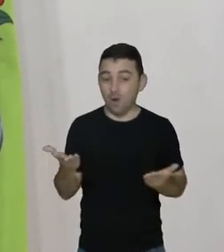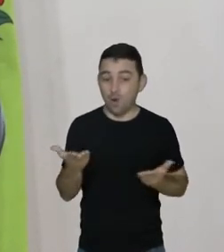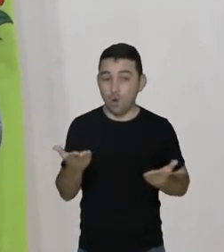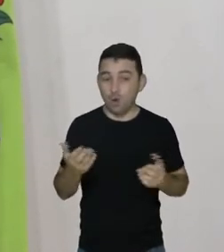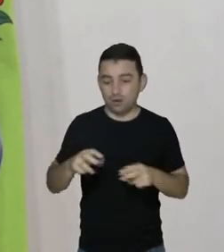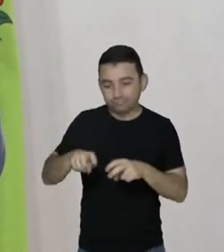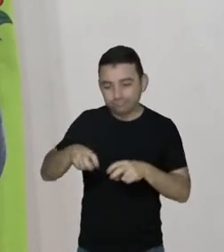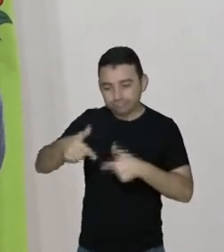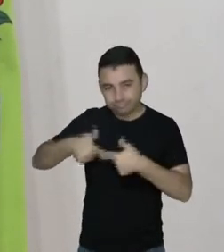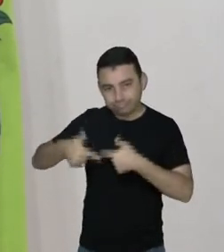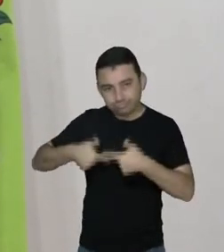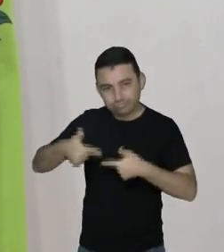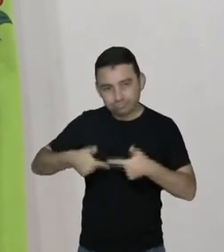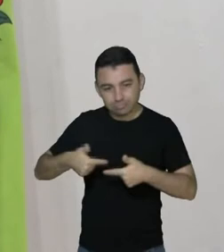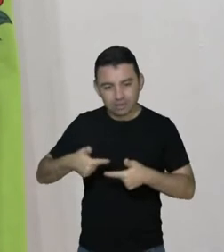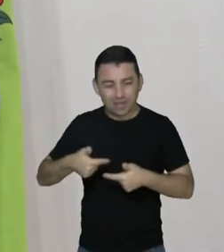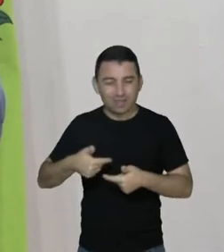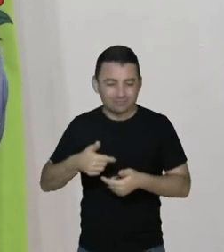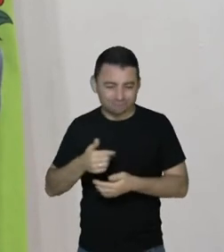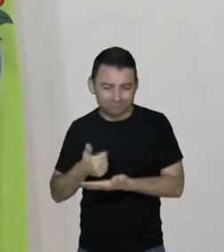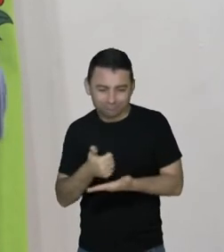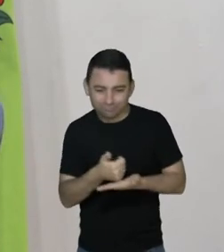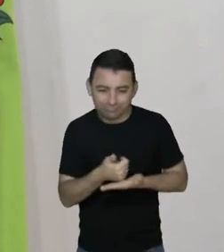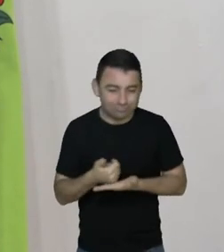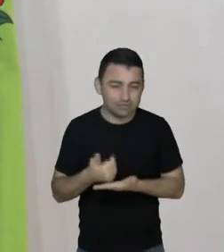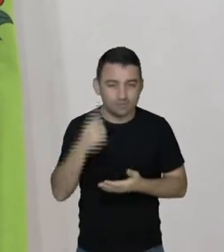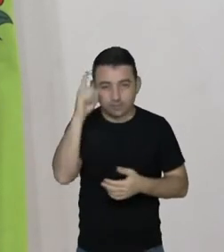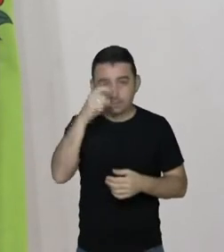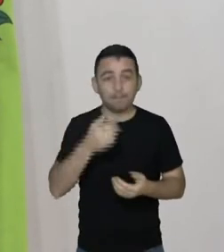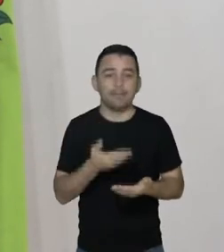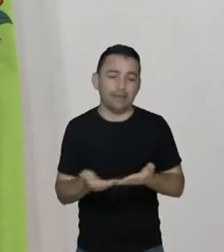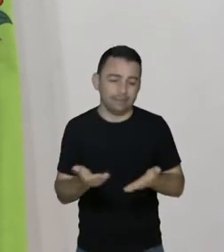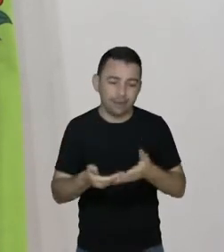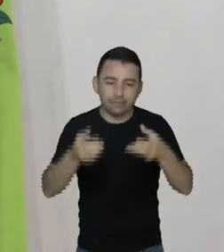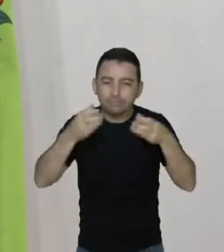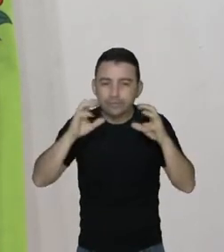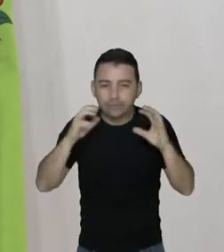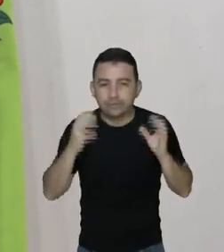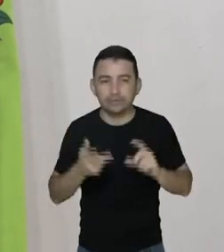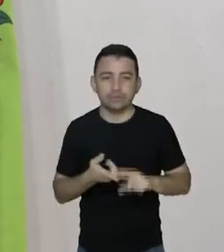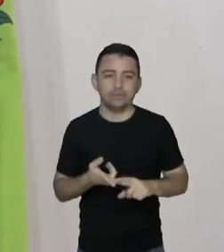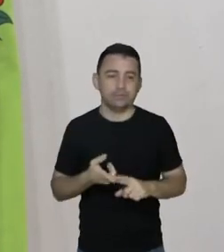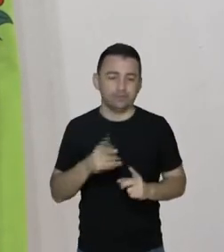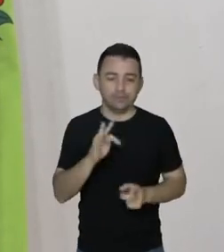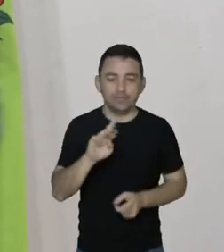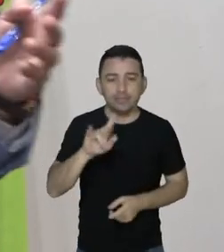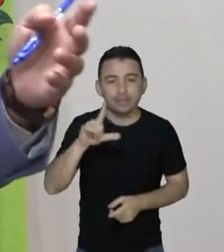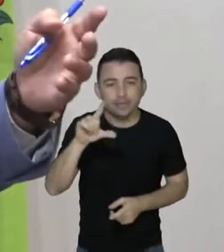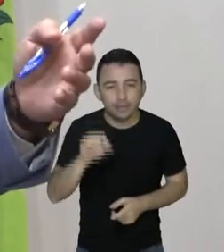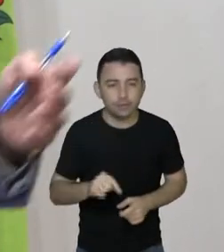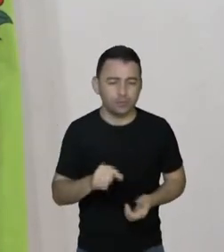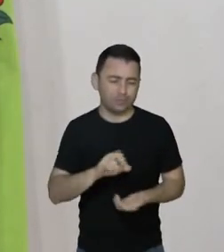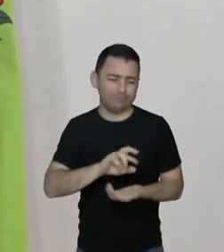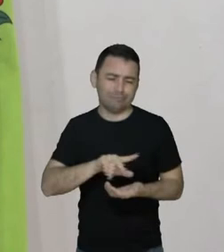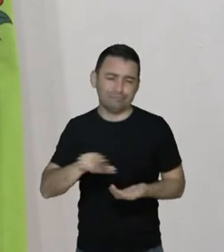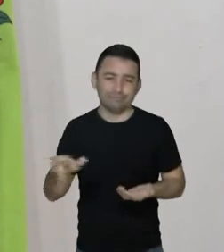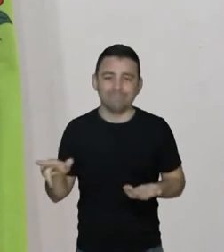o que perderam de produção, de trigo, de milho, de pastagens, né? E que agora vem